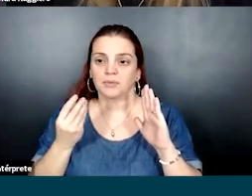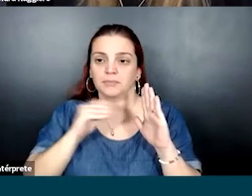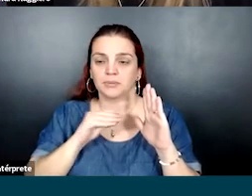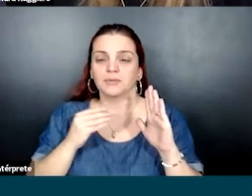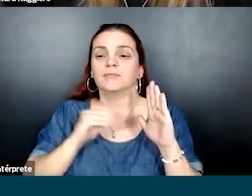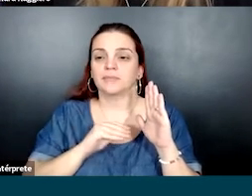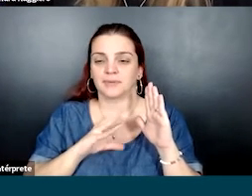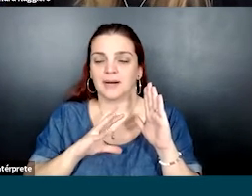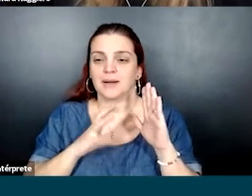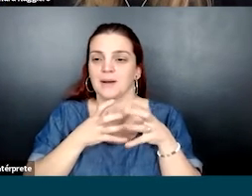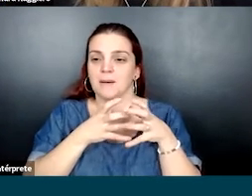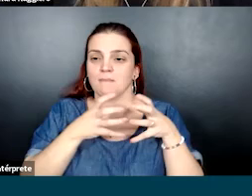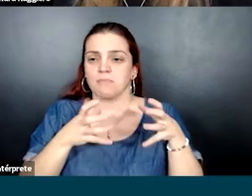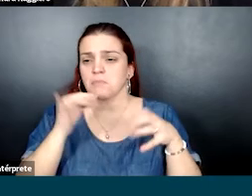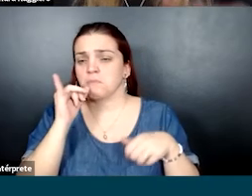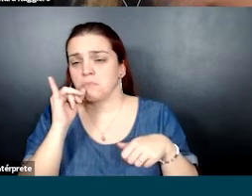bases como fonte,